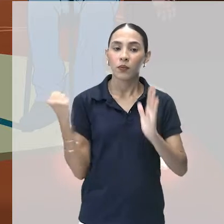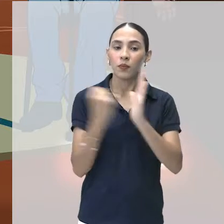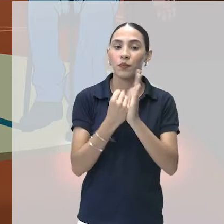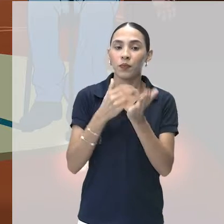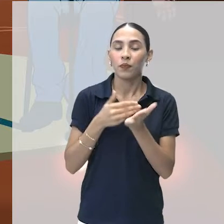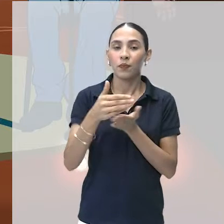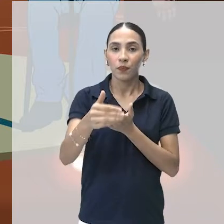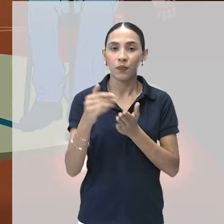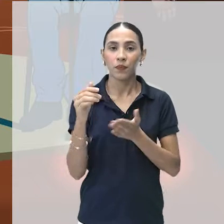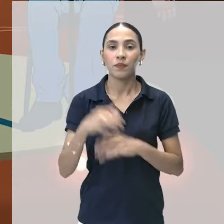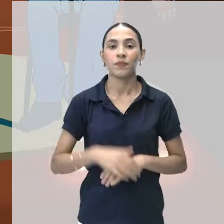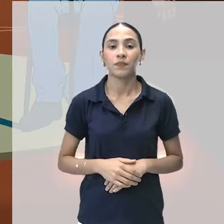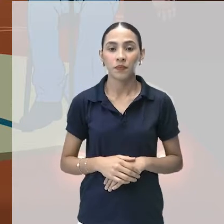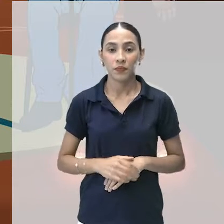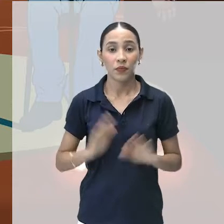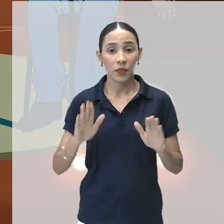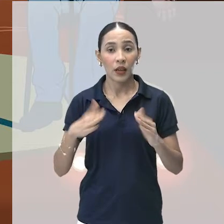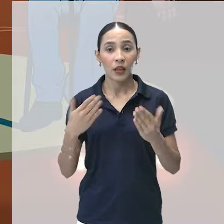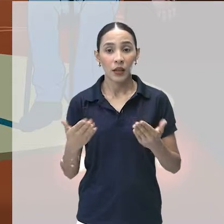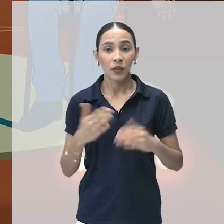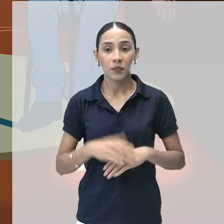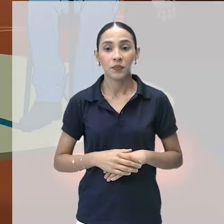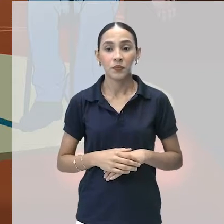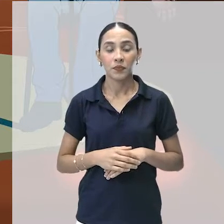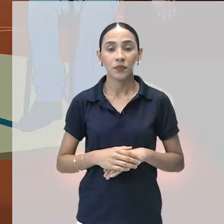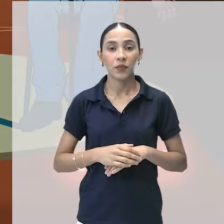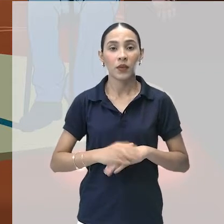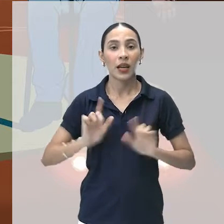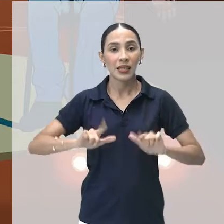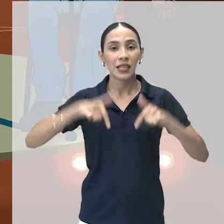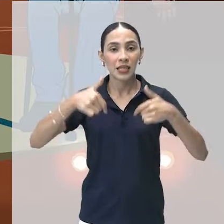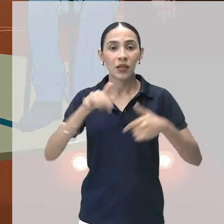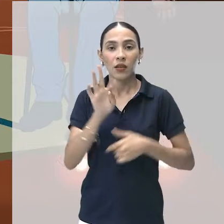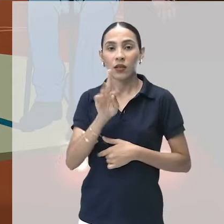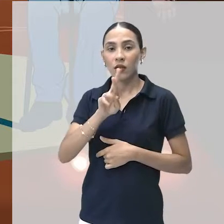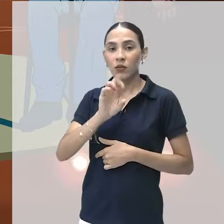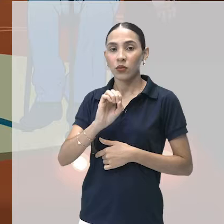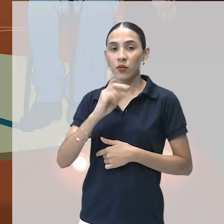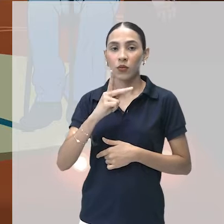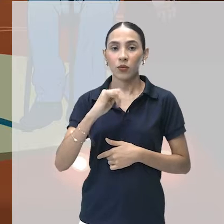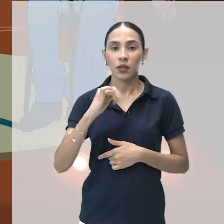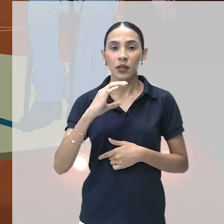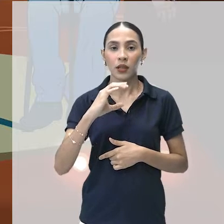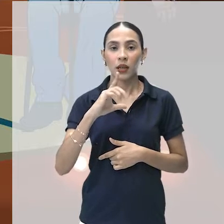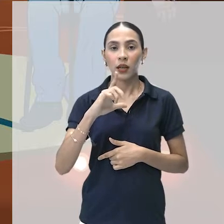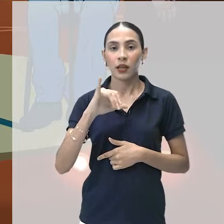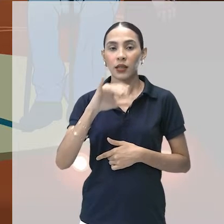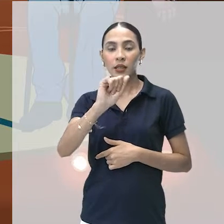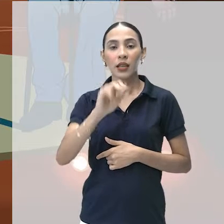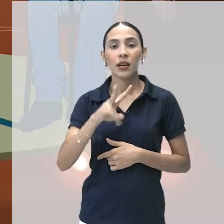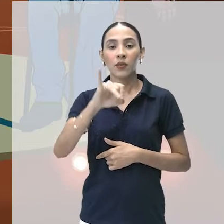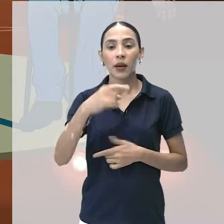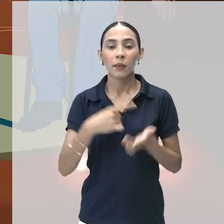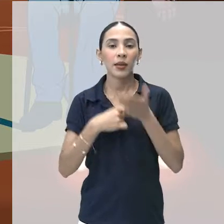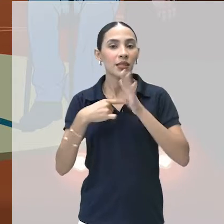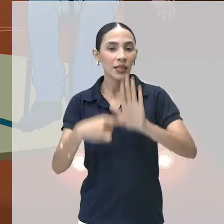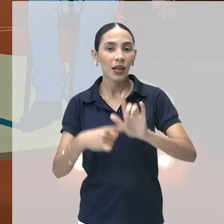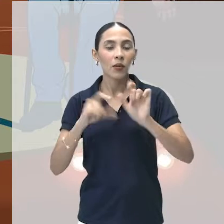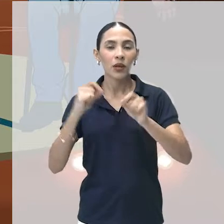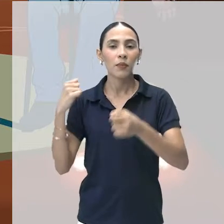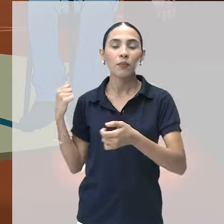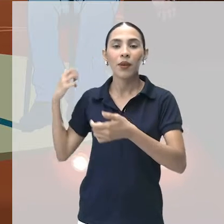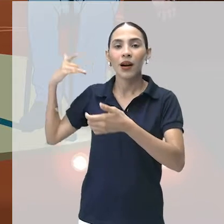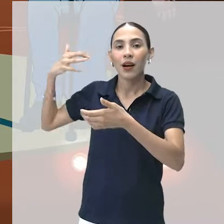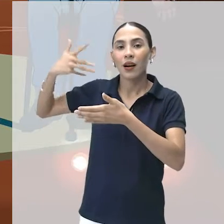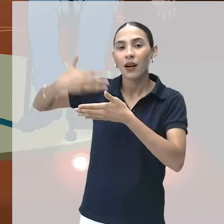formal desse movimento. Então, esse movimento Tropicália, ele vai trazer um resgate